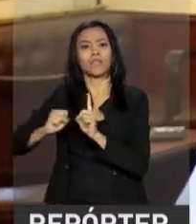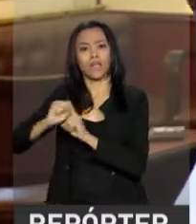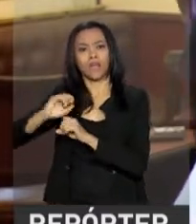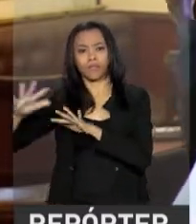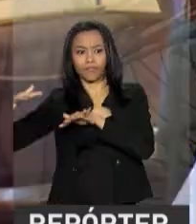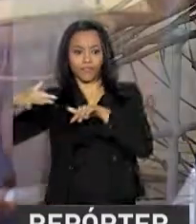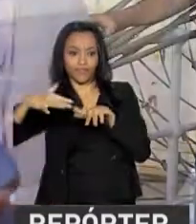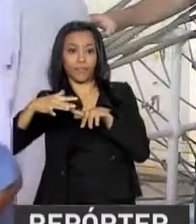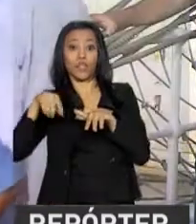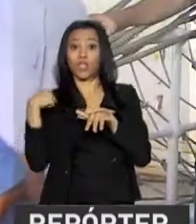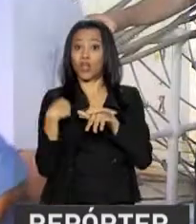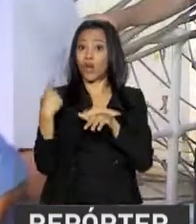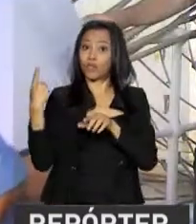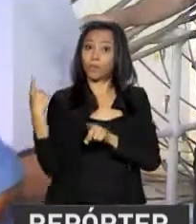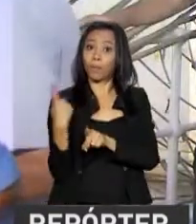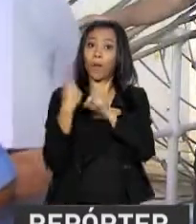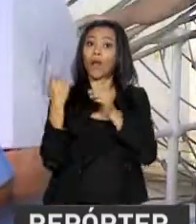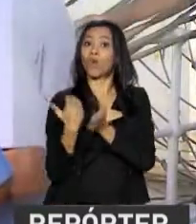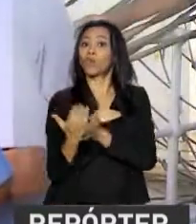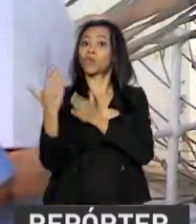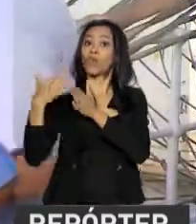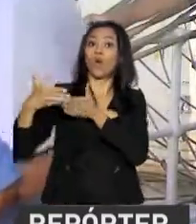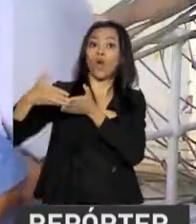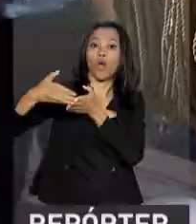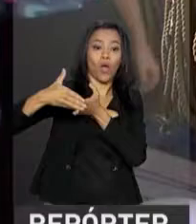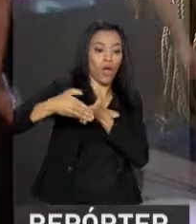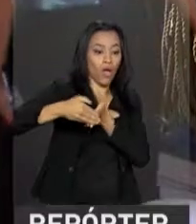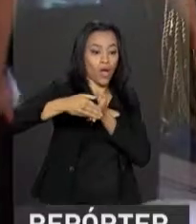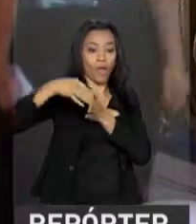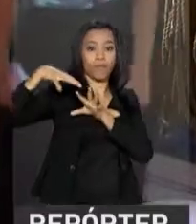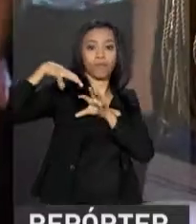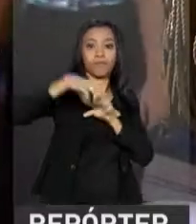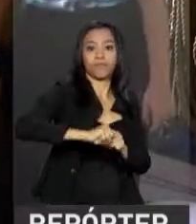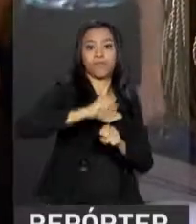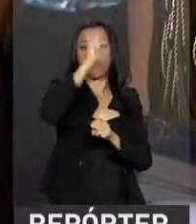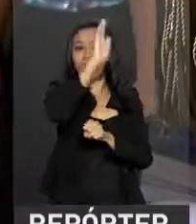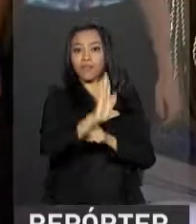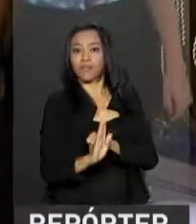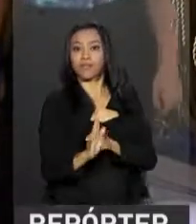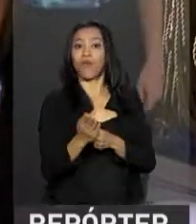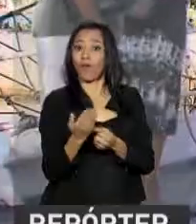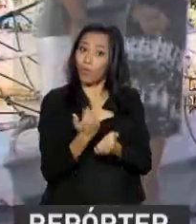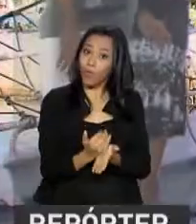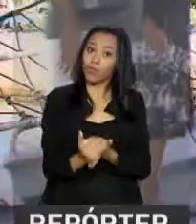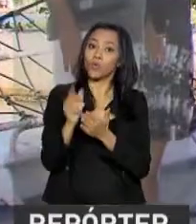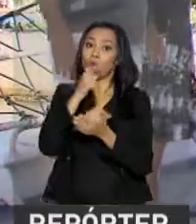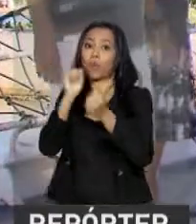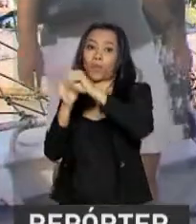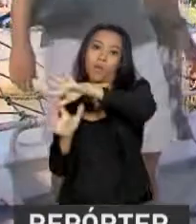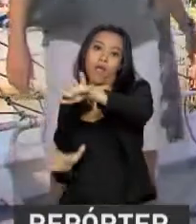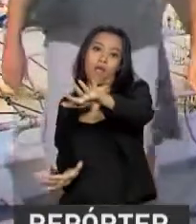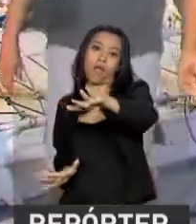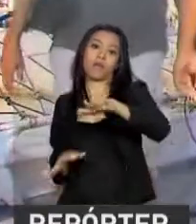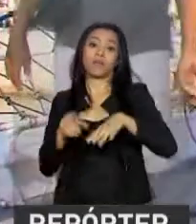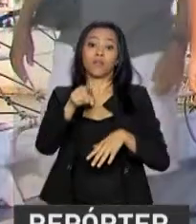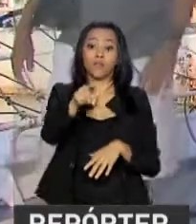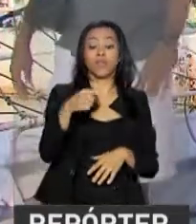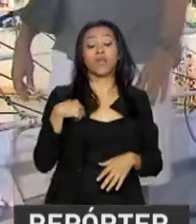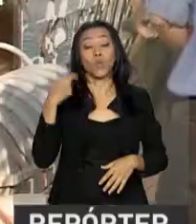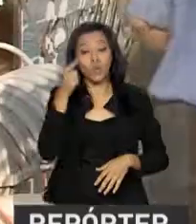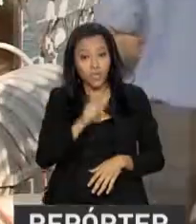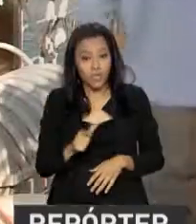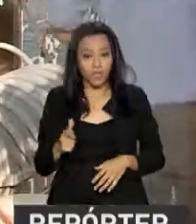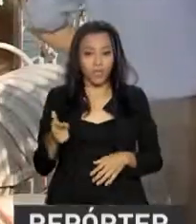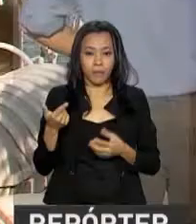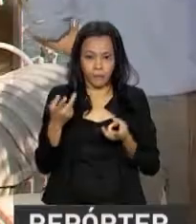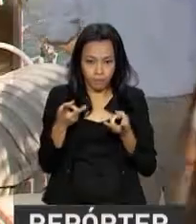descobertos pelo mar. Então é muito importante que a sociedade como um todo venha ao bordo do Cisne Branco e consiga observar